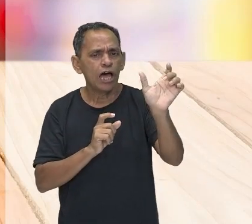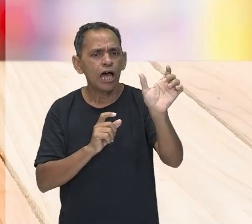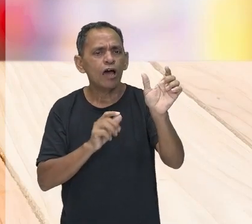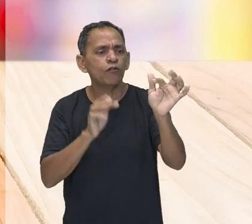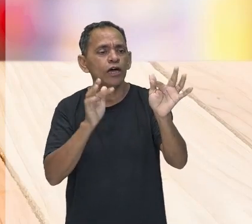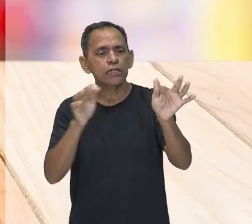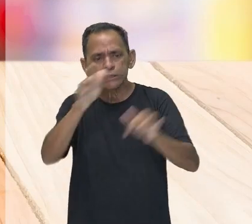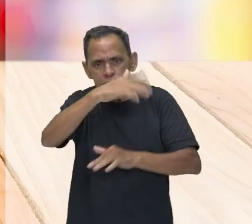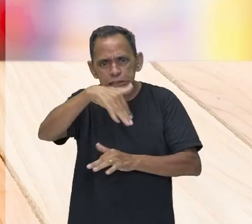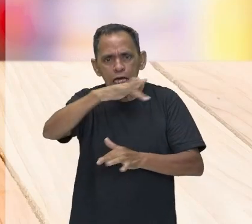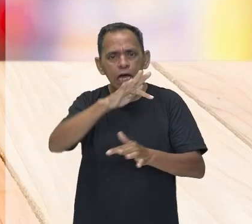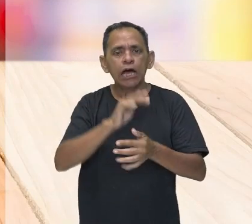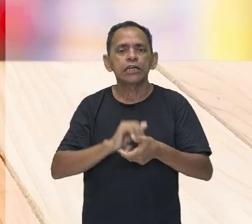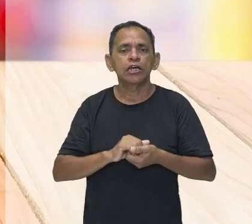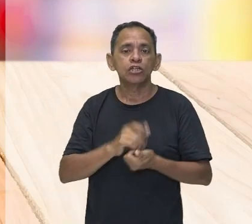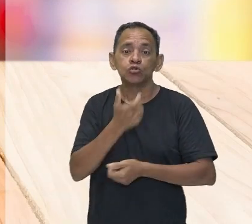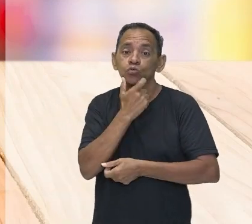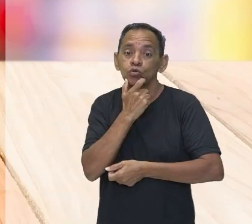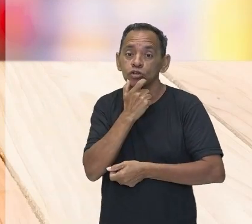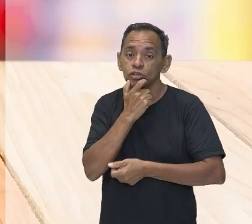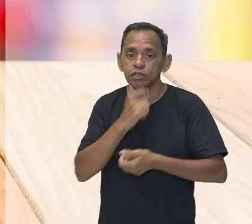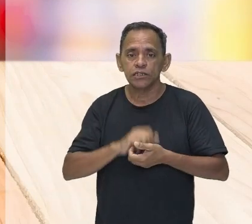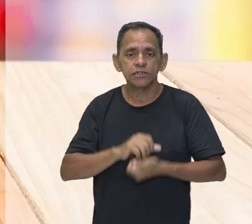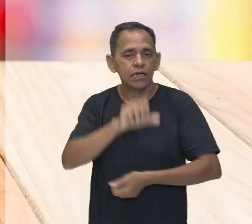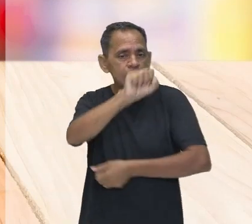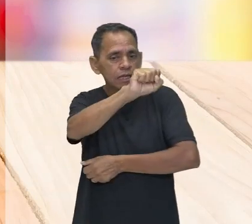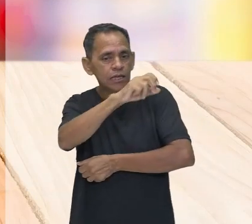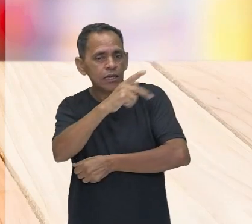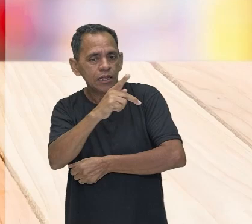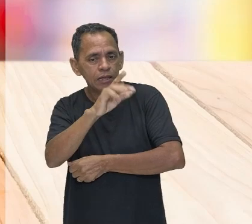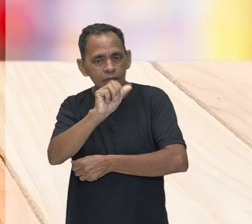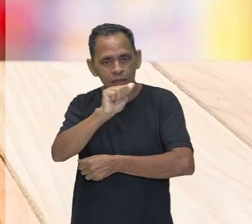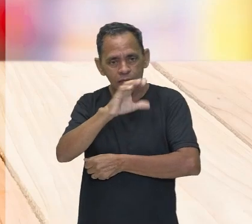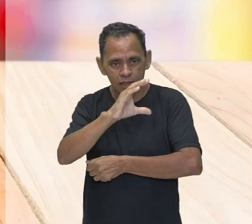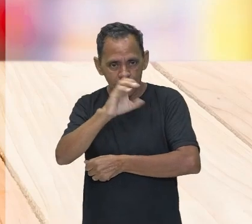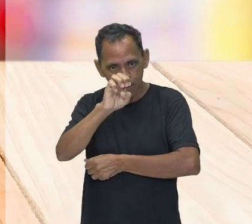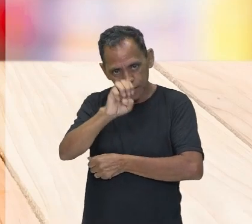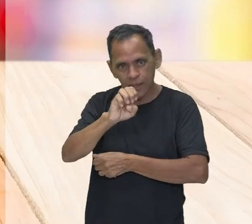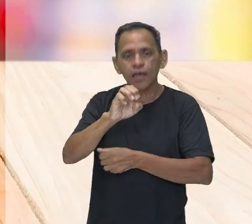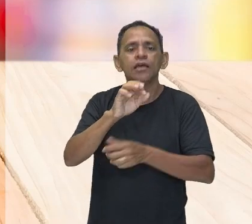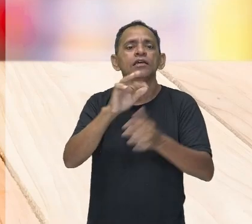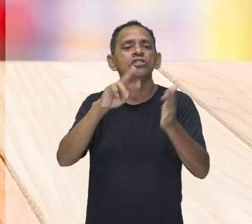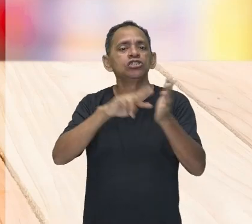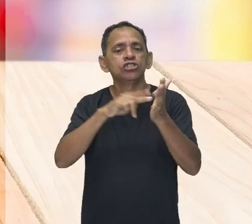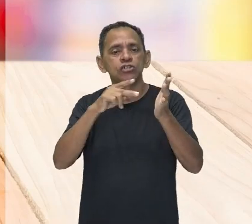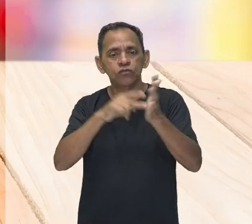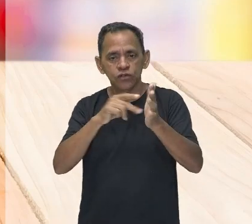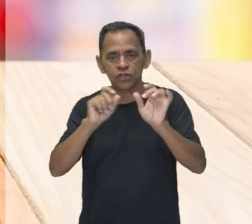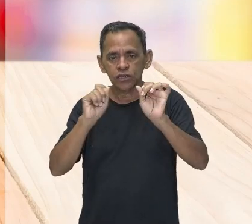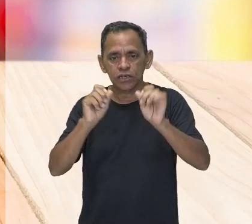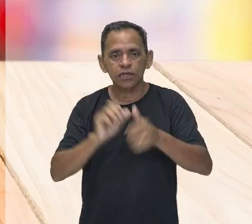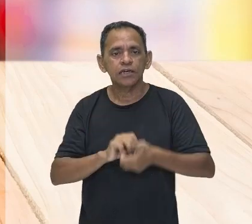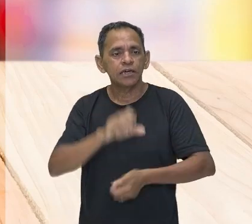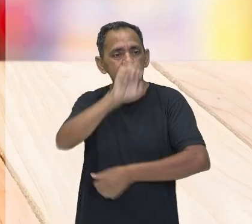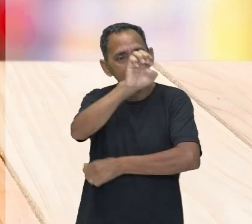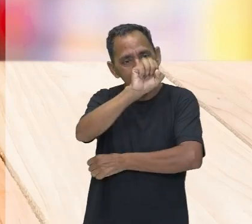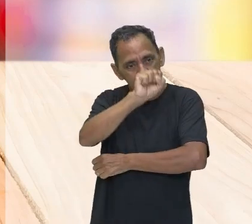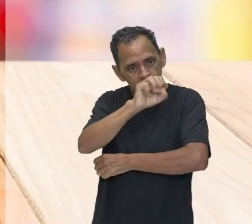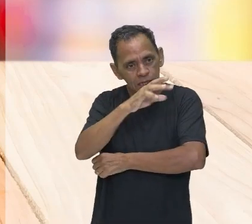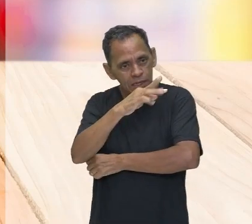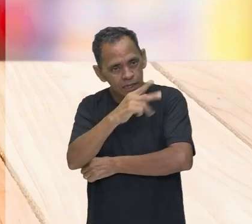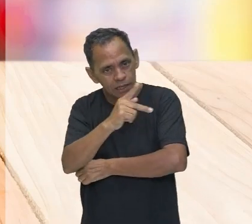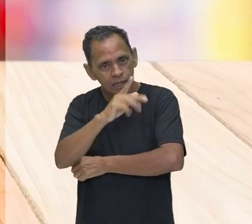s. S vai ser igual a S índice 0 mais a velocidade vezes t. Aí eu te pergunto, qual